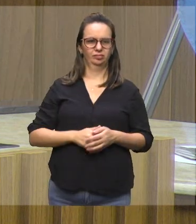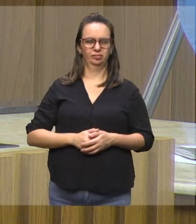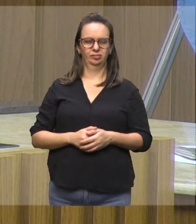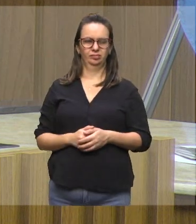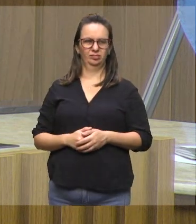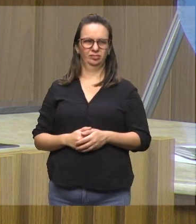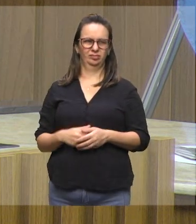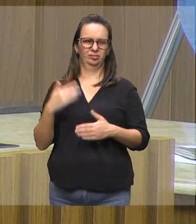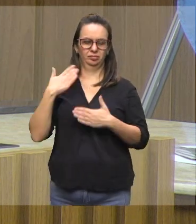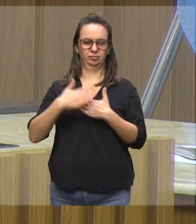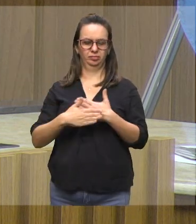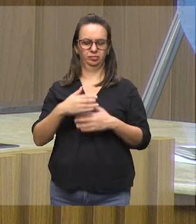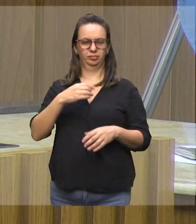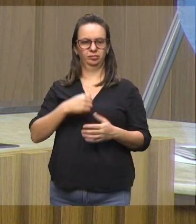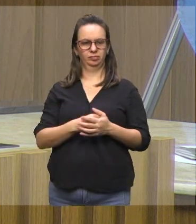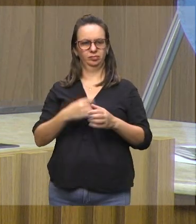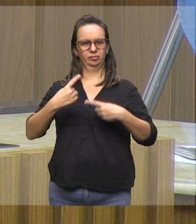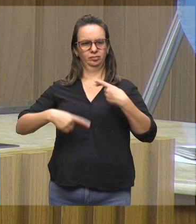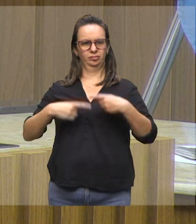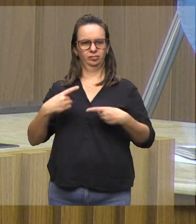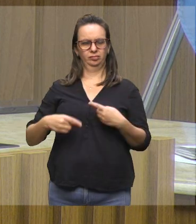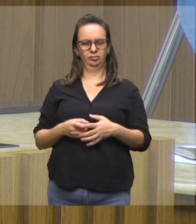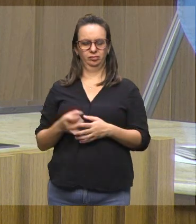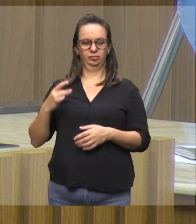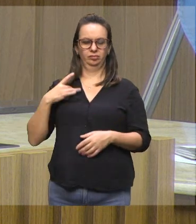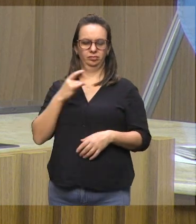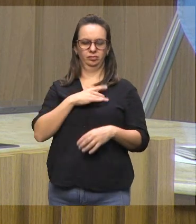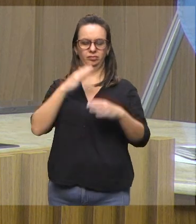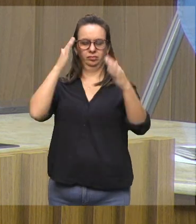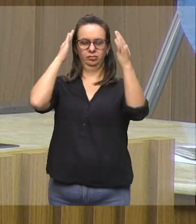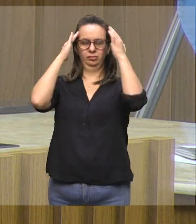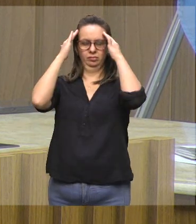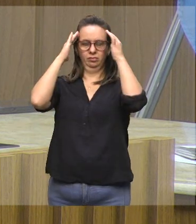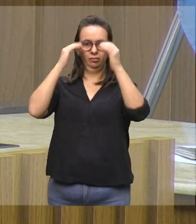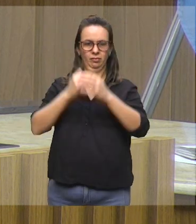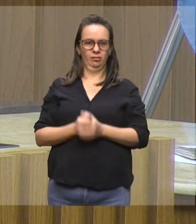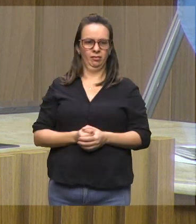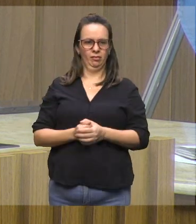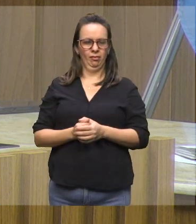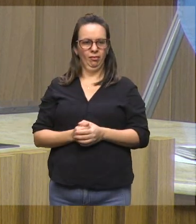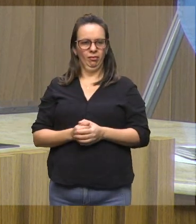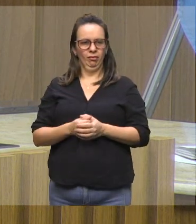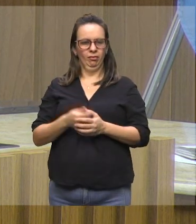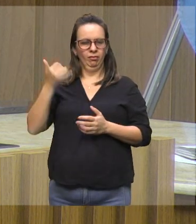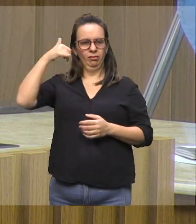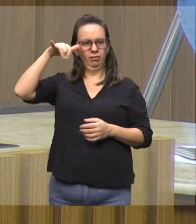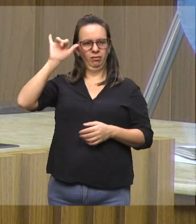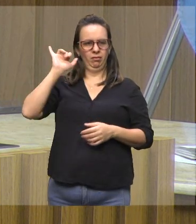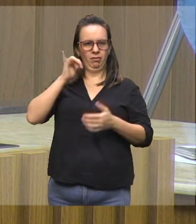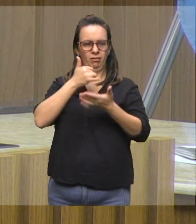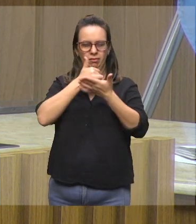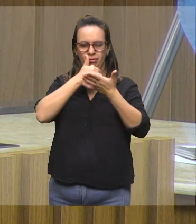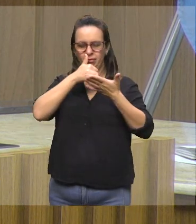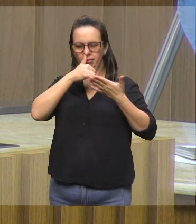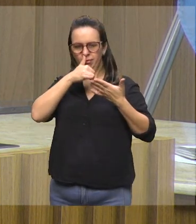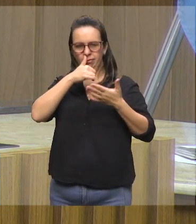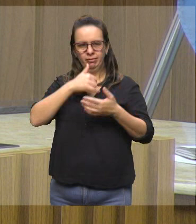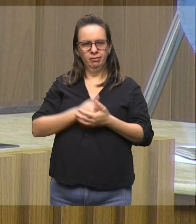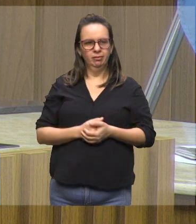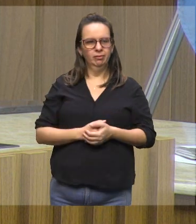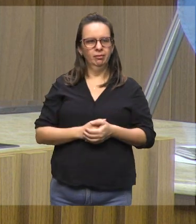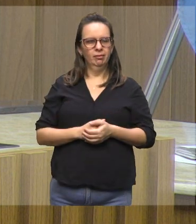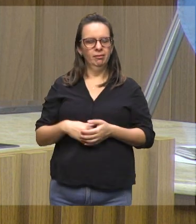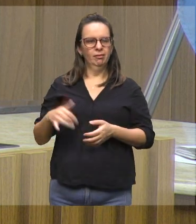Frente Parlamentar sobre Saúde Mental e Prevenção e Combate às Drogas, e aproveito o ensejo para poder estar